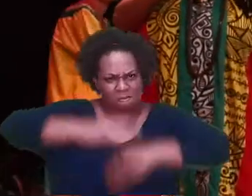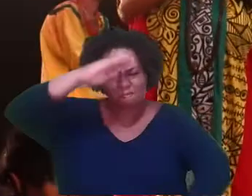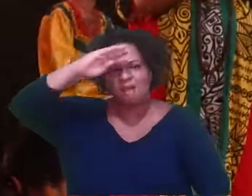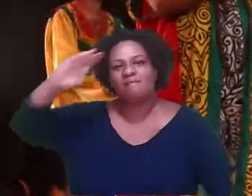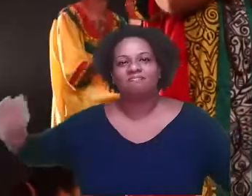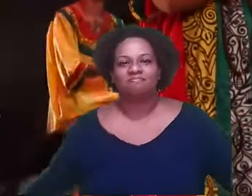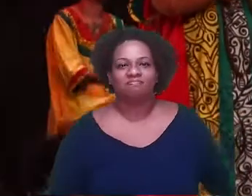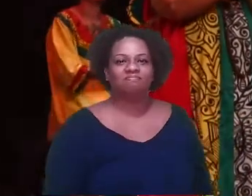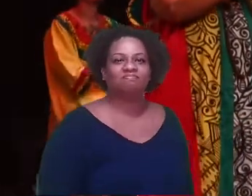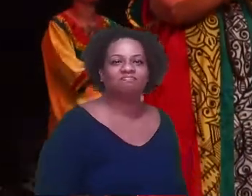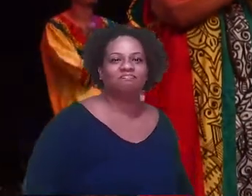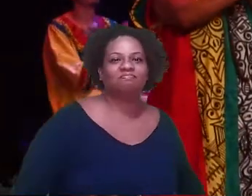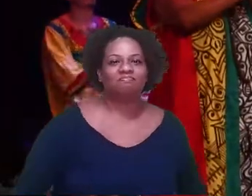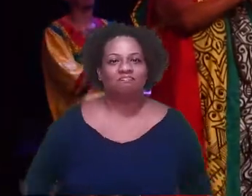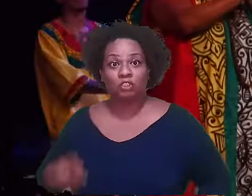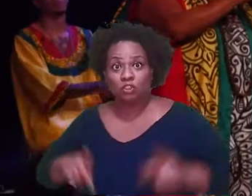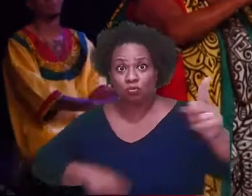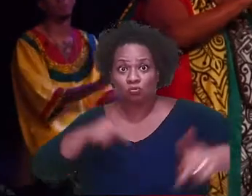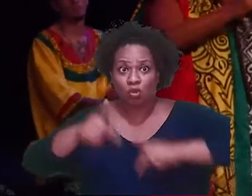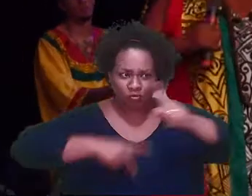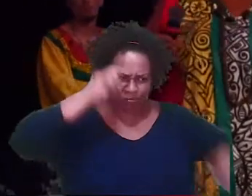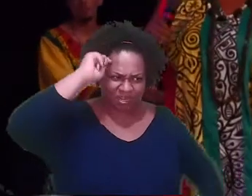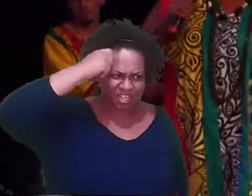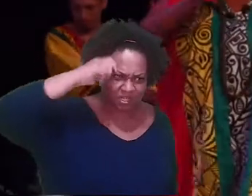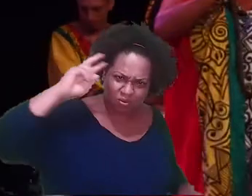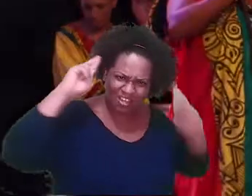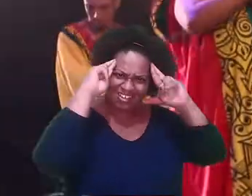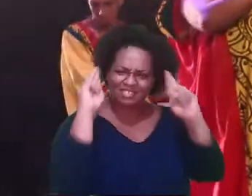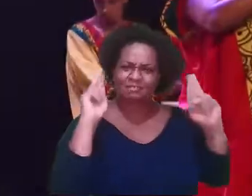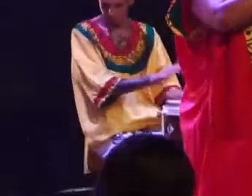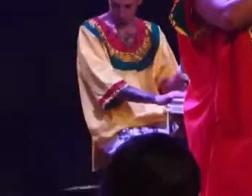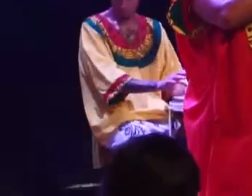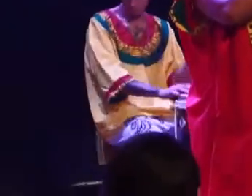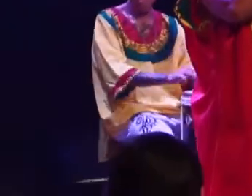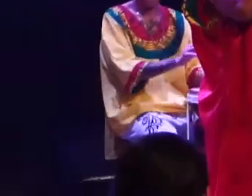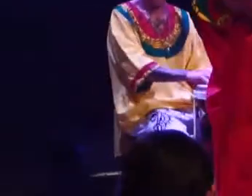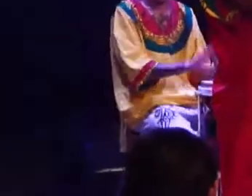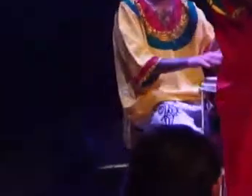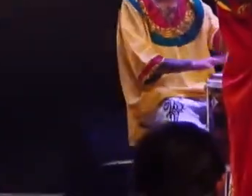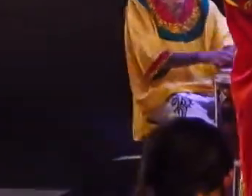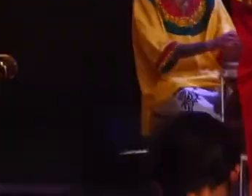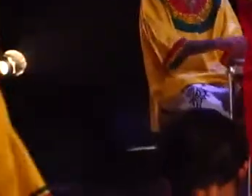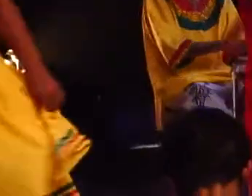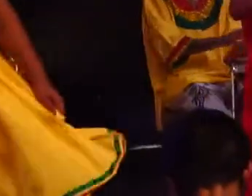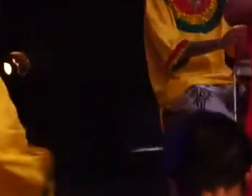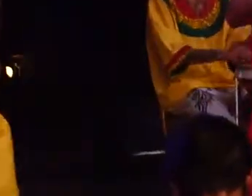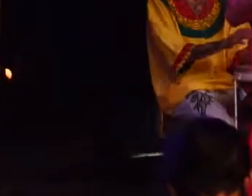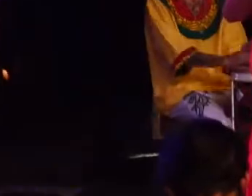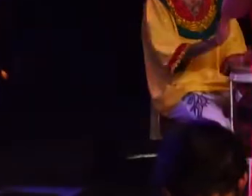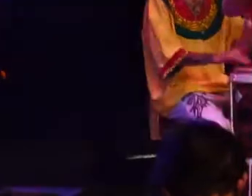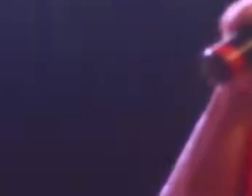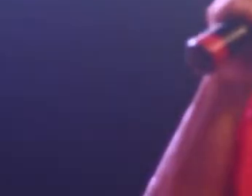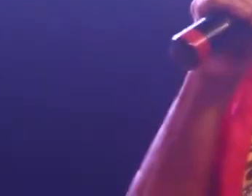pau comer. O povo preto ser respeitado. Tá na hora do pau comer. O povo de terreiro ser protagonizado. Tá na hora